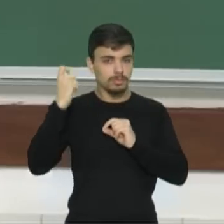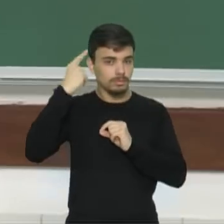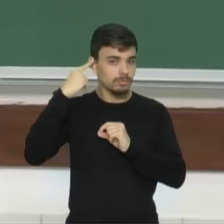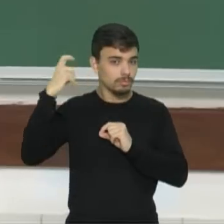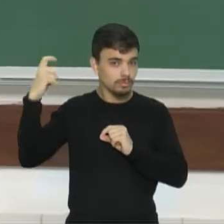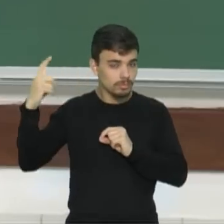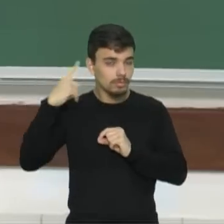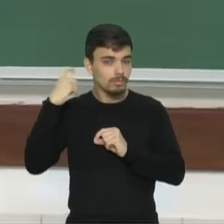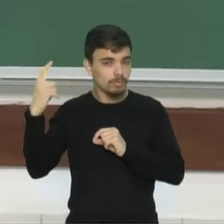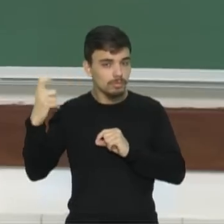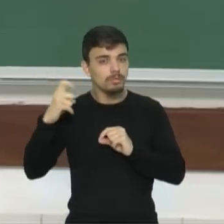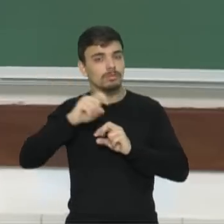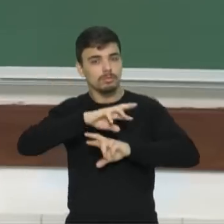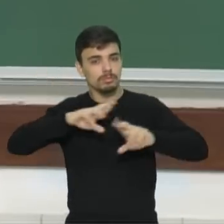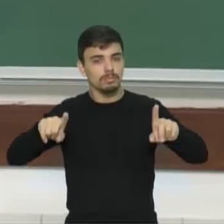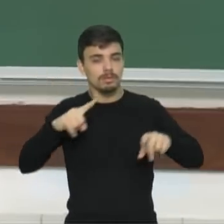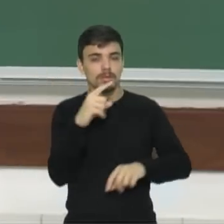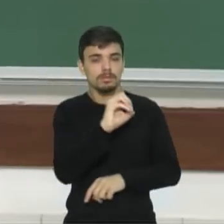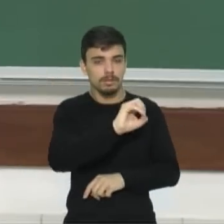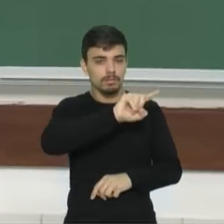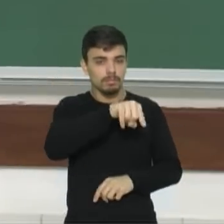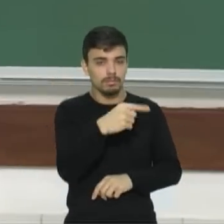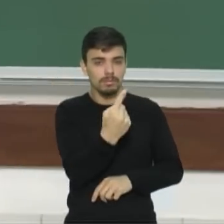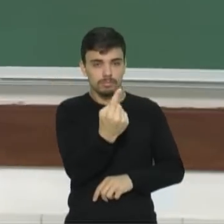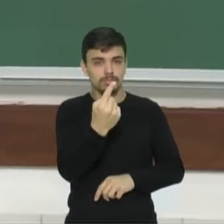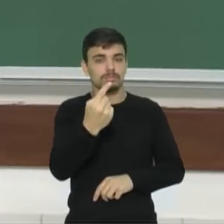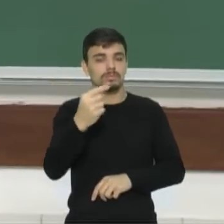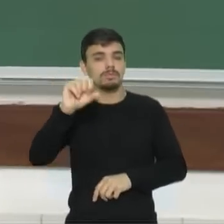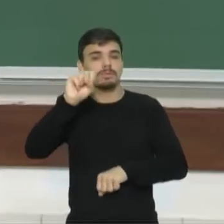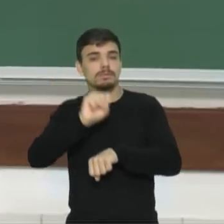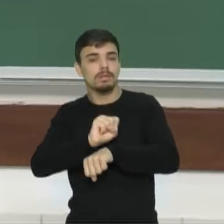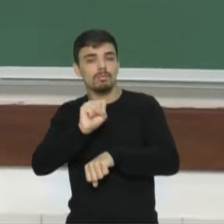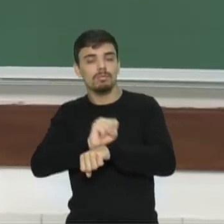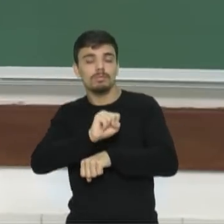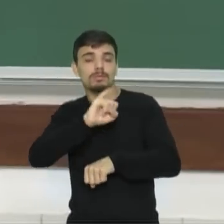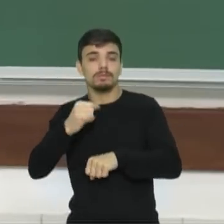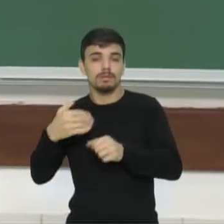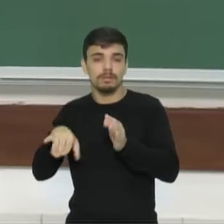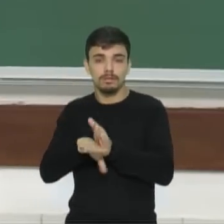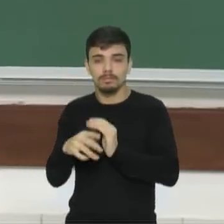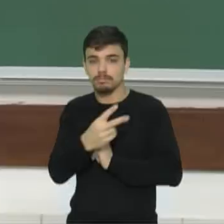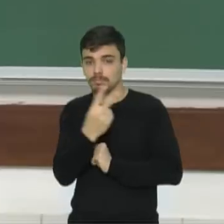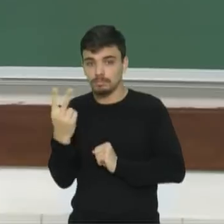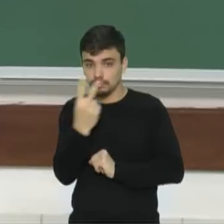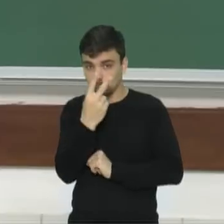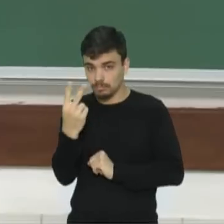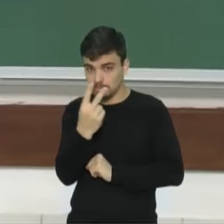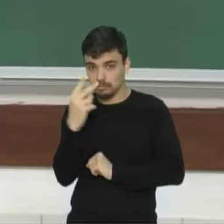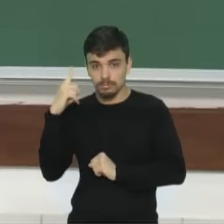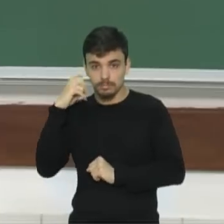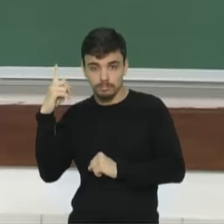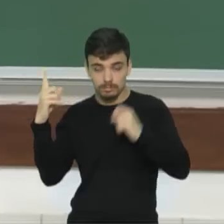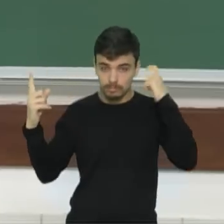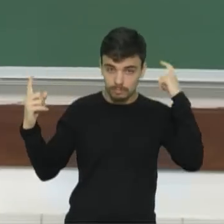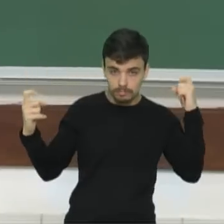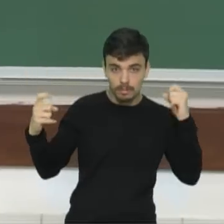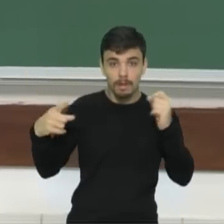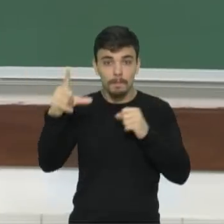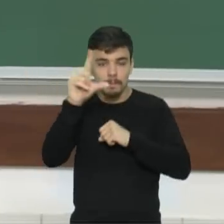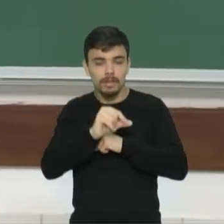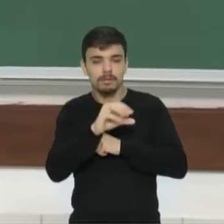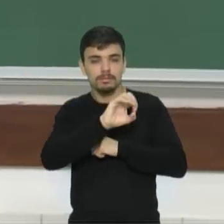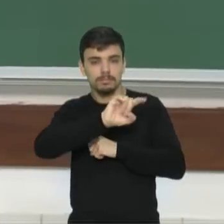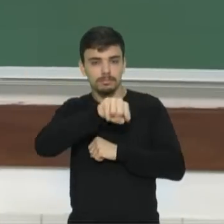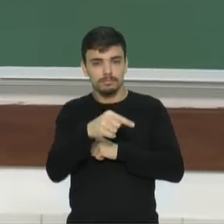diferentes é 0,1 segundos. Se chegar 2 sons com uma diferença de menos que 0,1